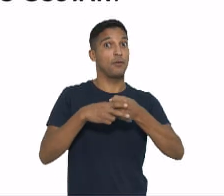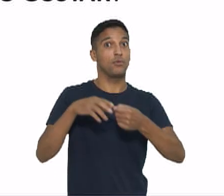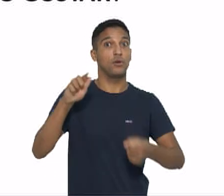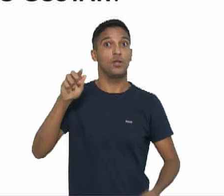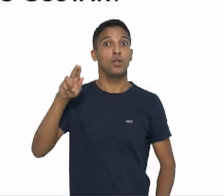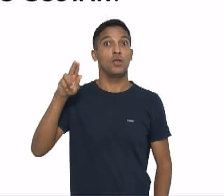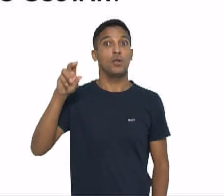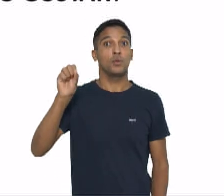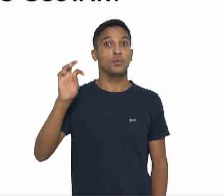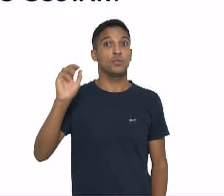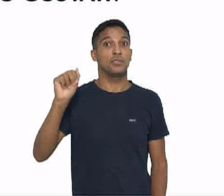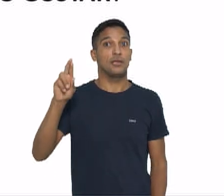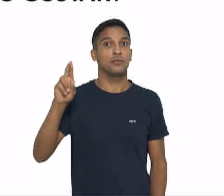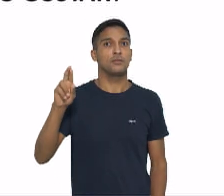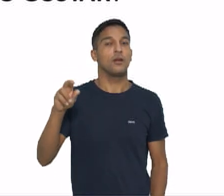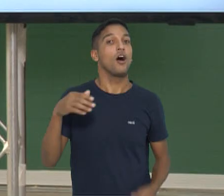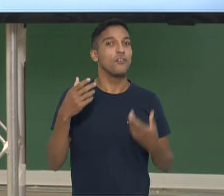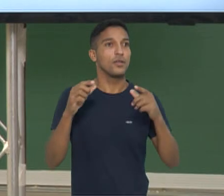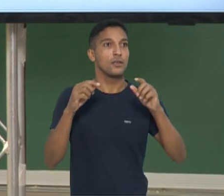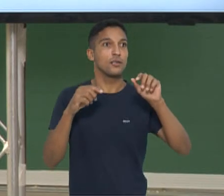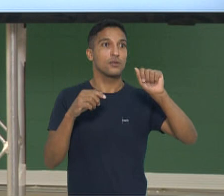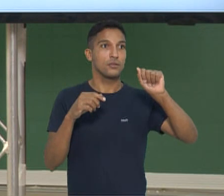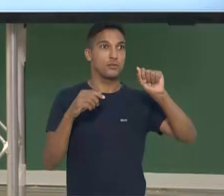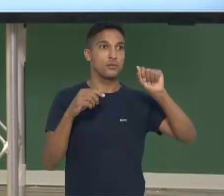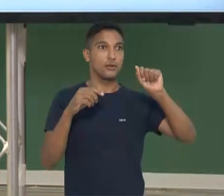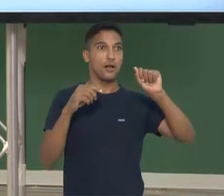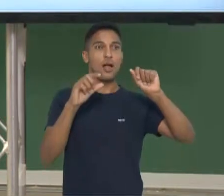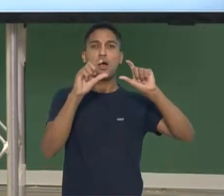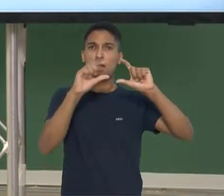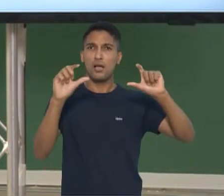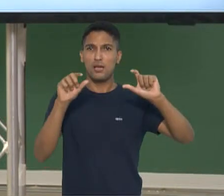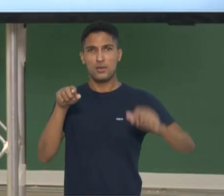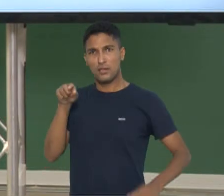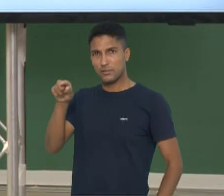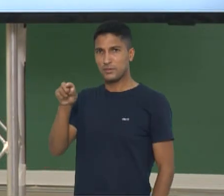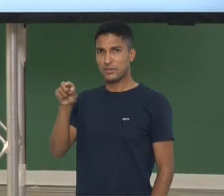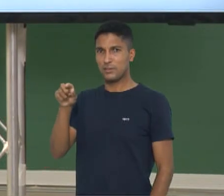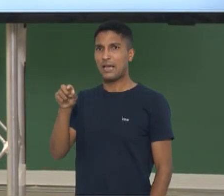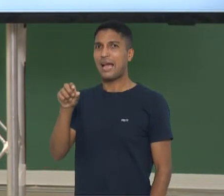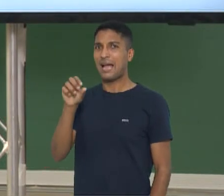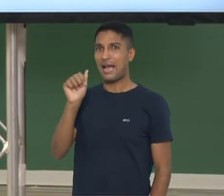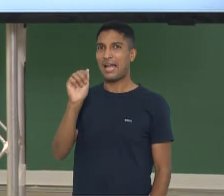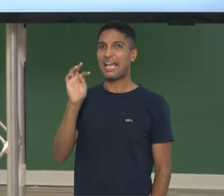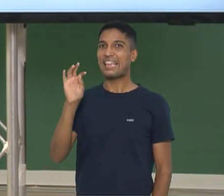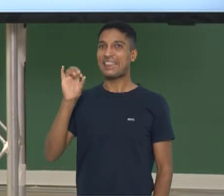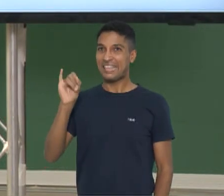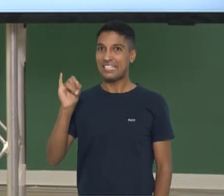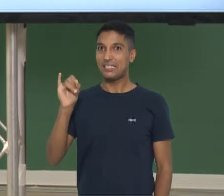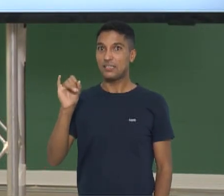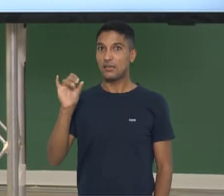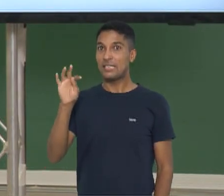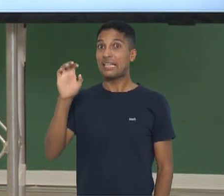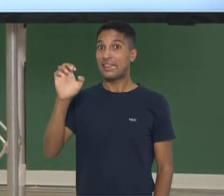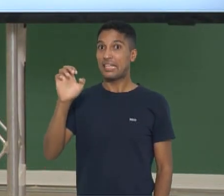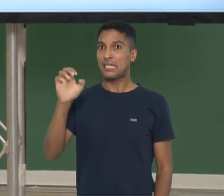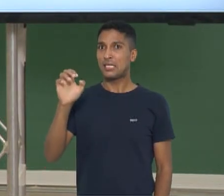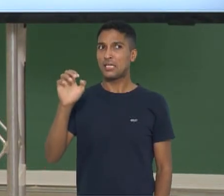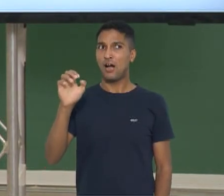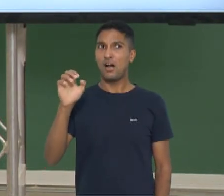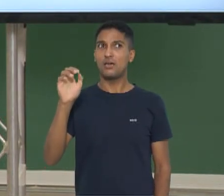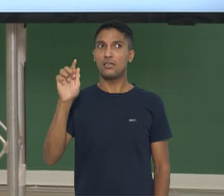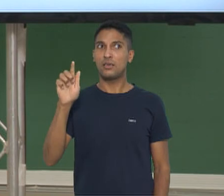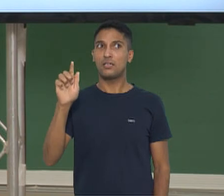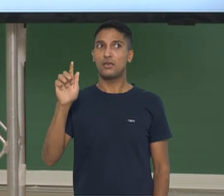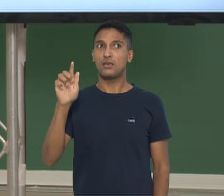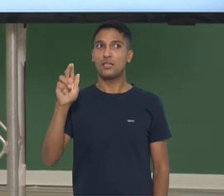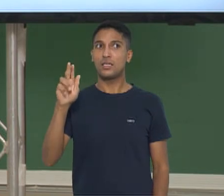te gusta ensaladas? Lembram? Quando eu uso com o plural, o verbo também está no plural. Então, essa não é correta. Me